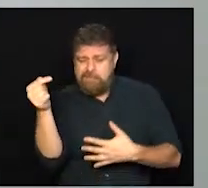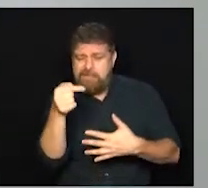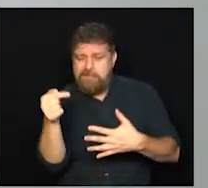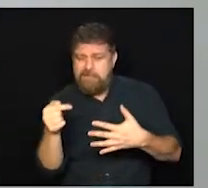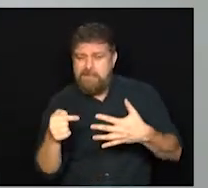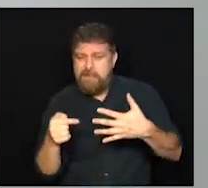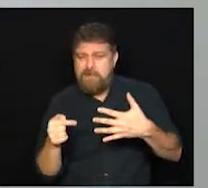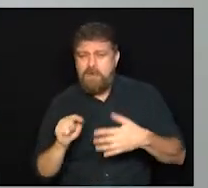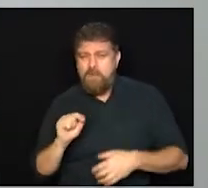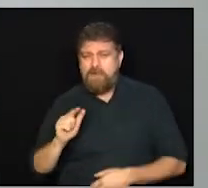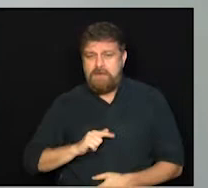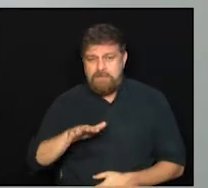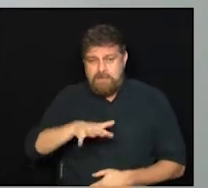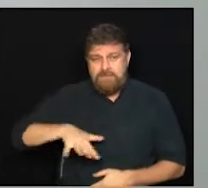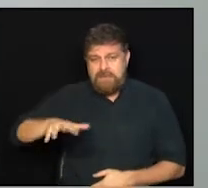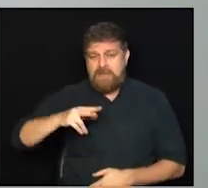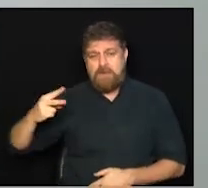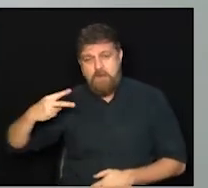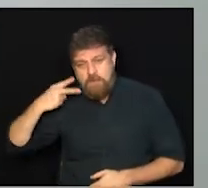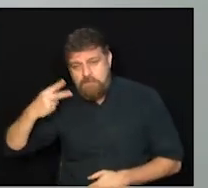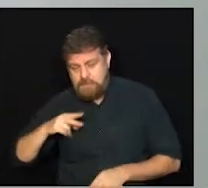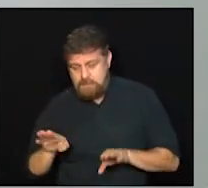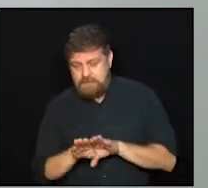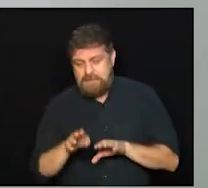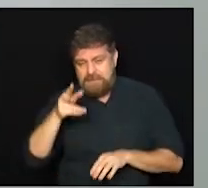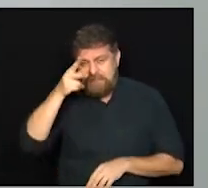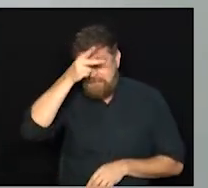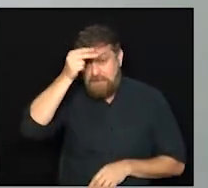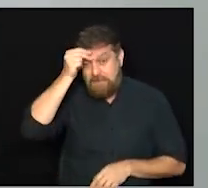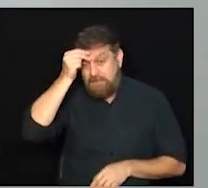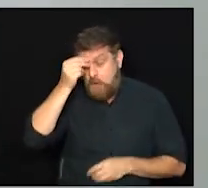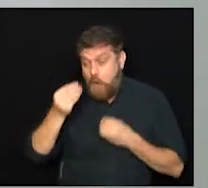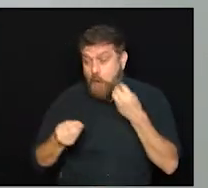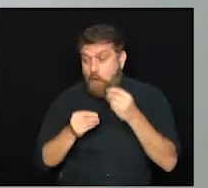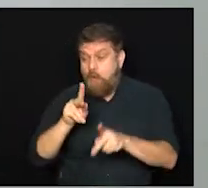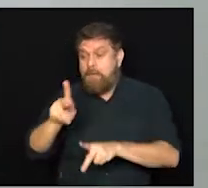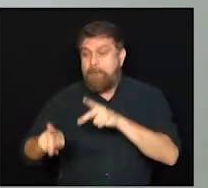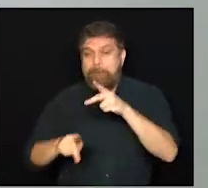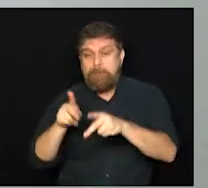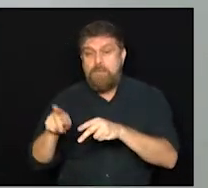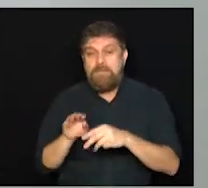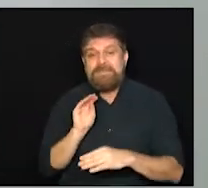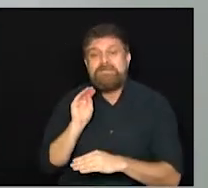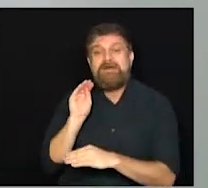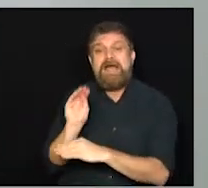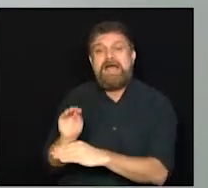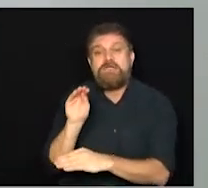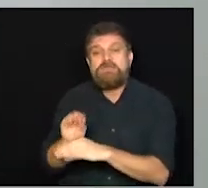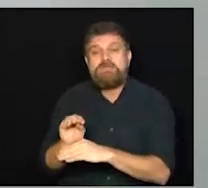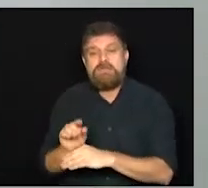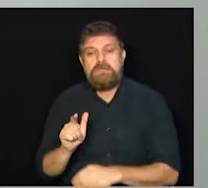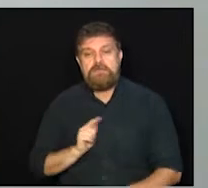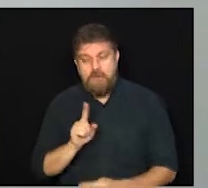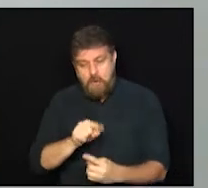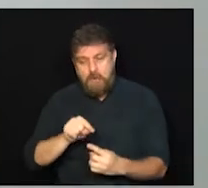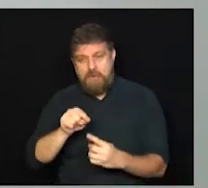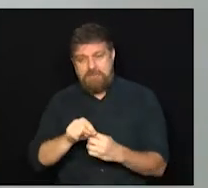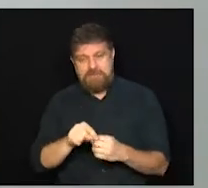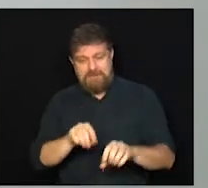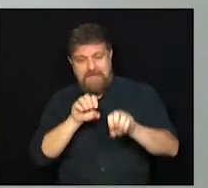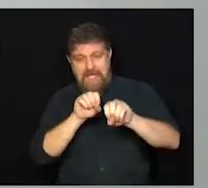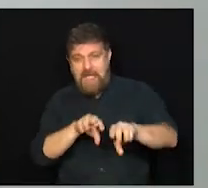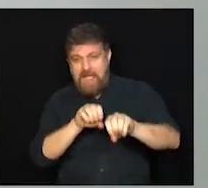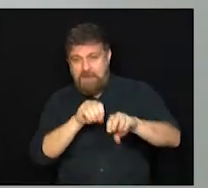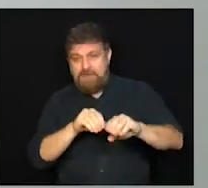tanto os poderes legislativo, executivo, como a população pode ajudar para que o ensino municipal